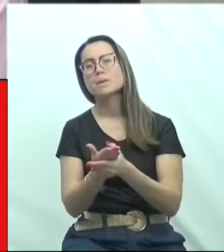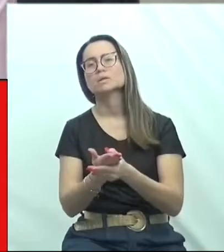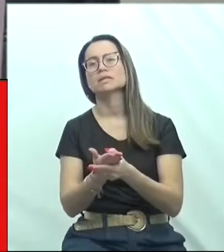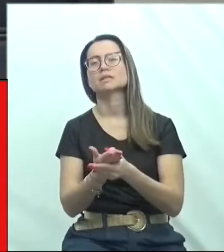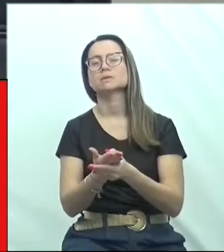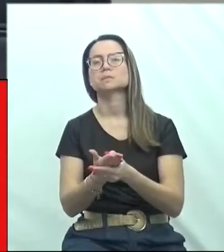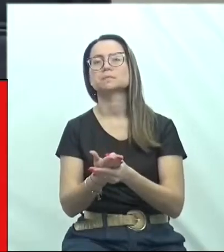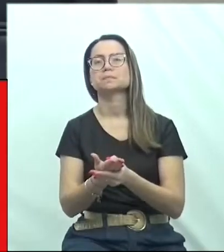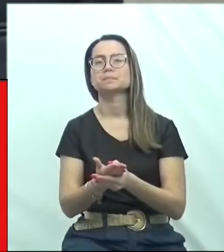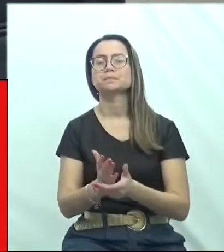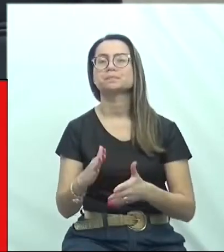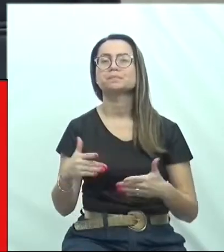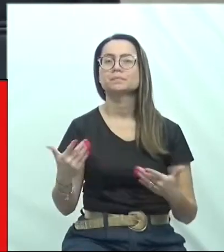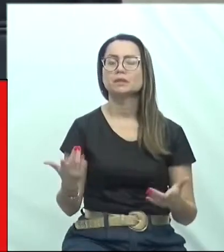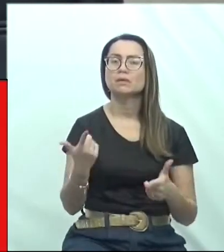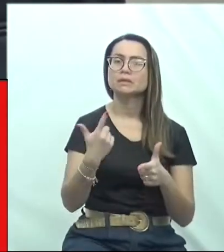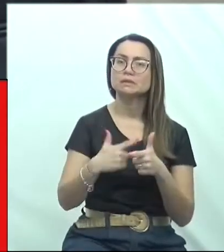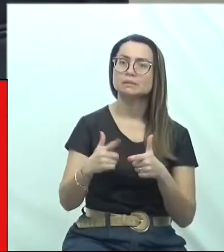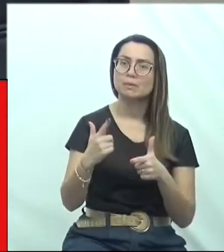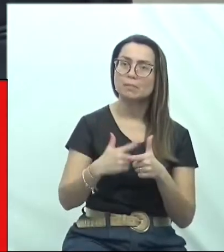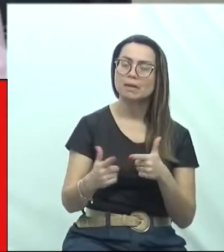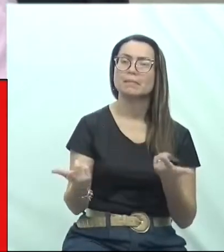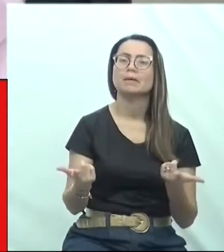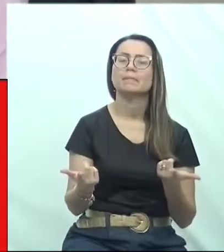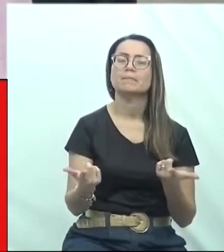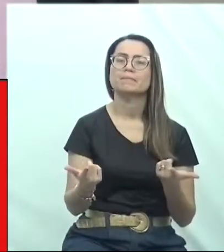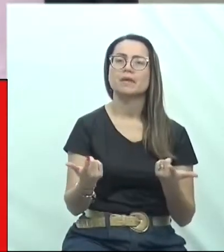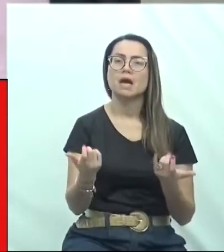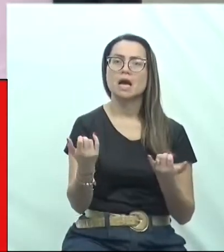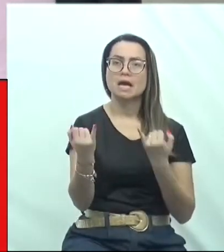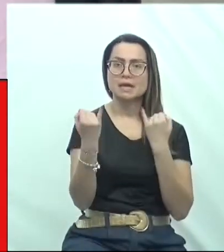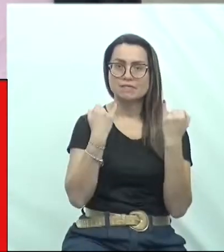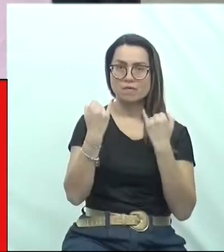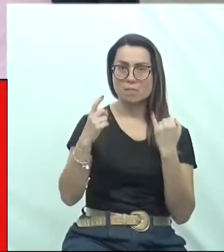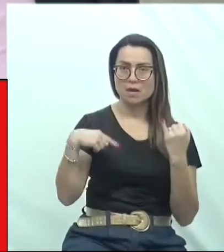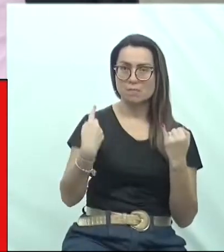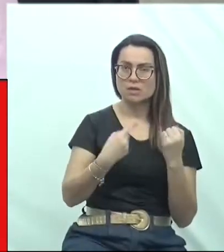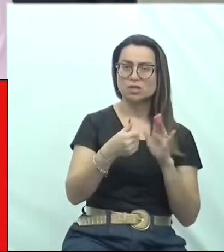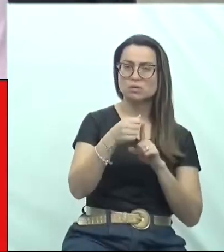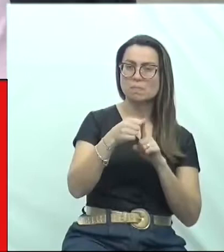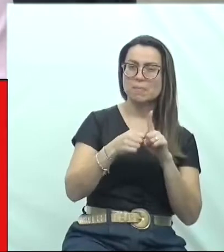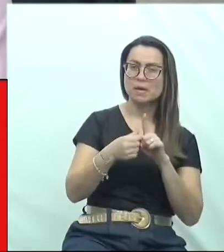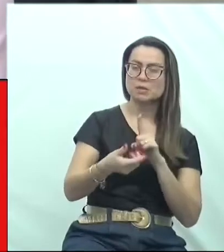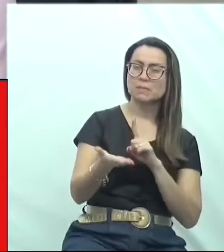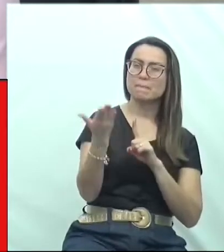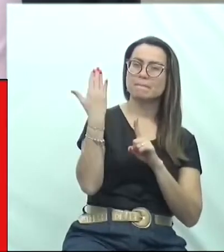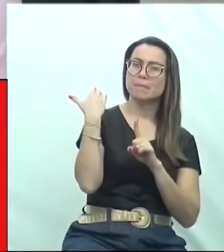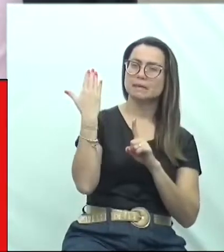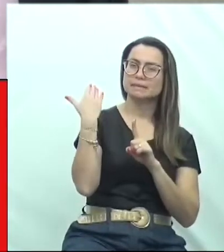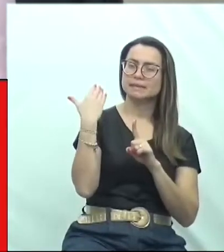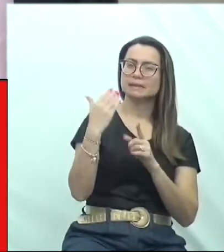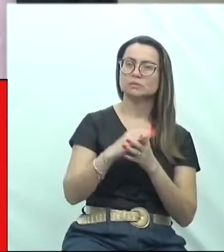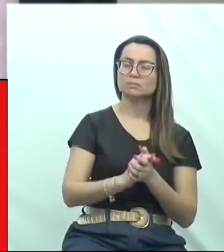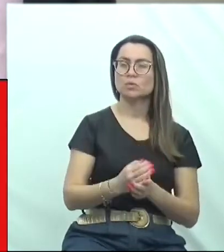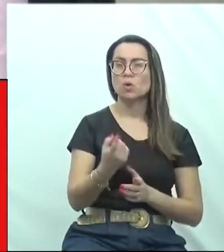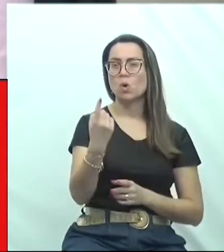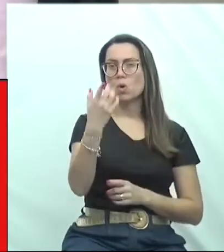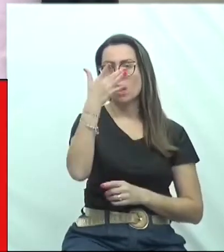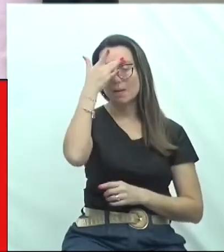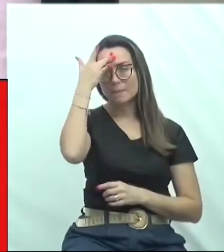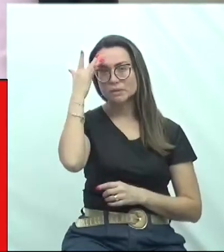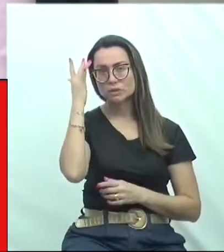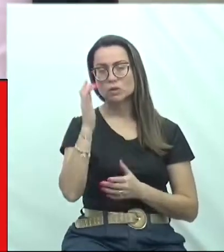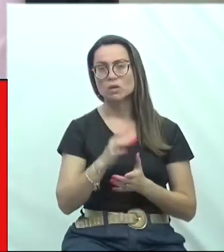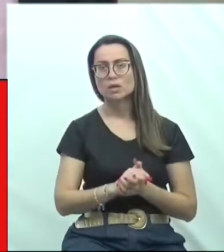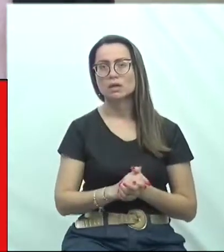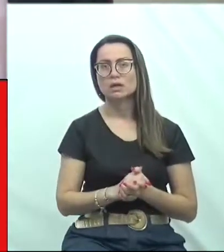nos chegou mês passado, né, com relação a um consumidor que teve o seu eliminador